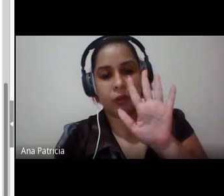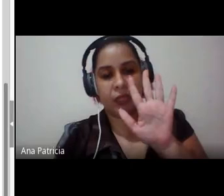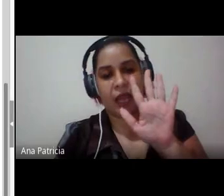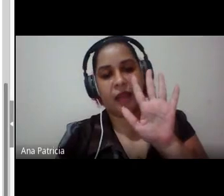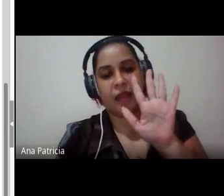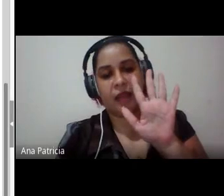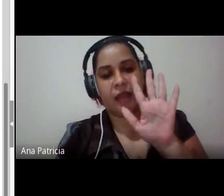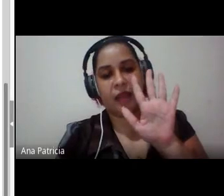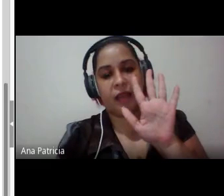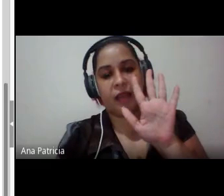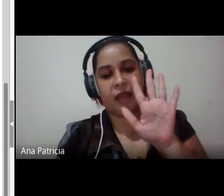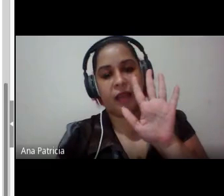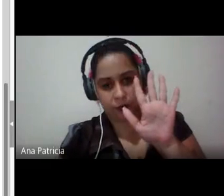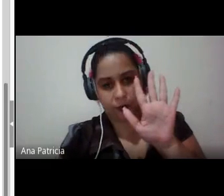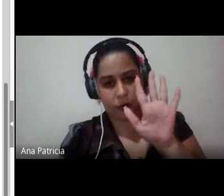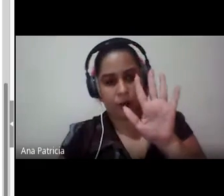Ponto de articulação.